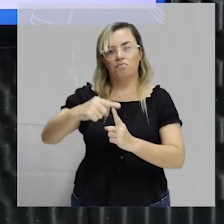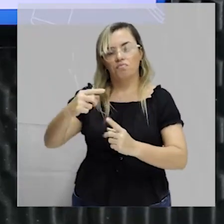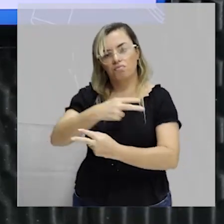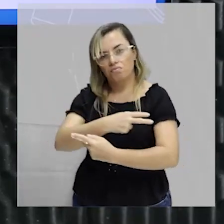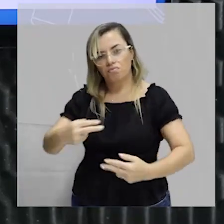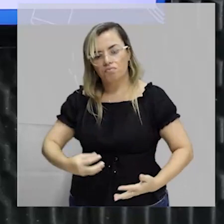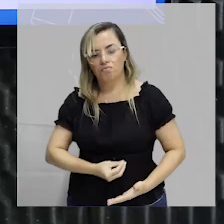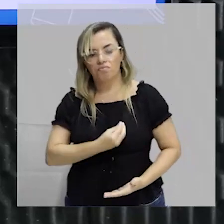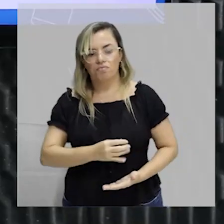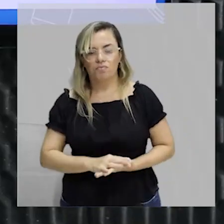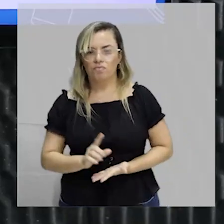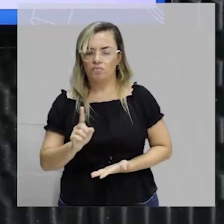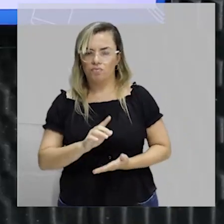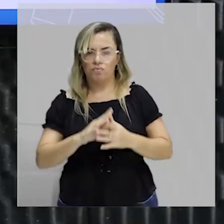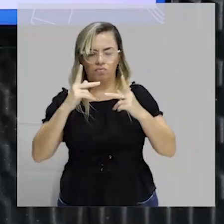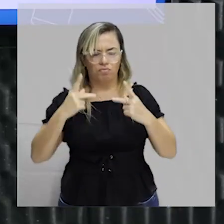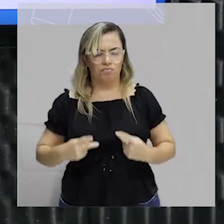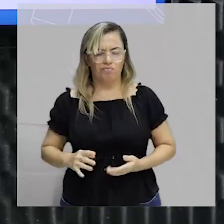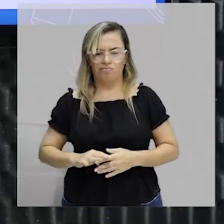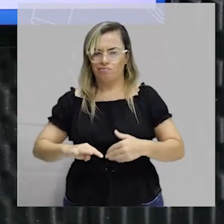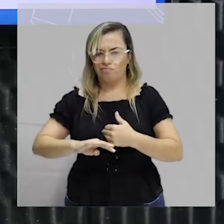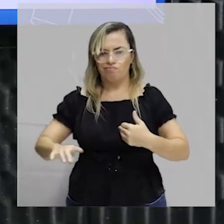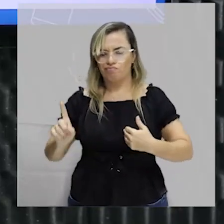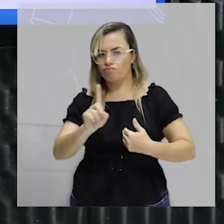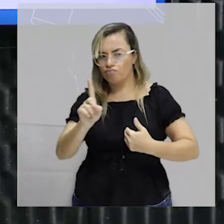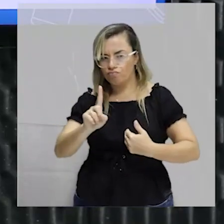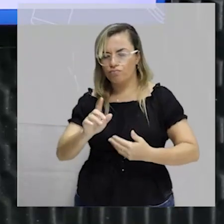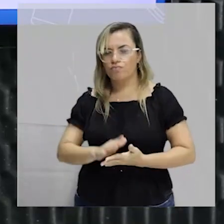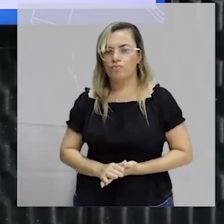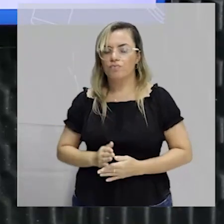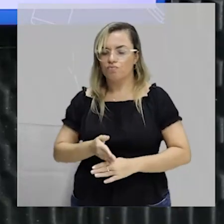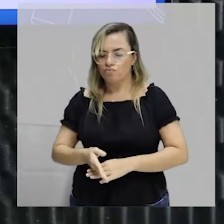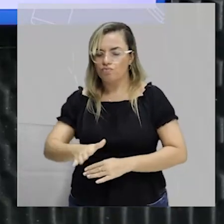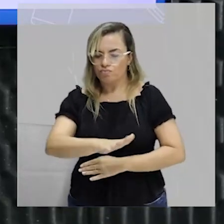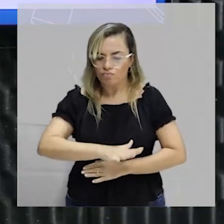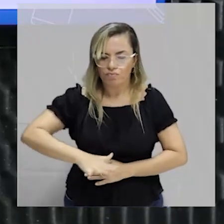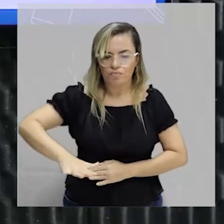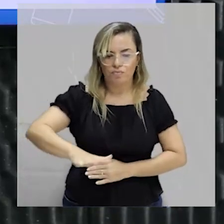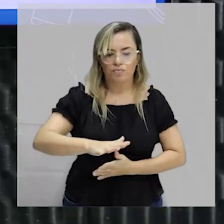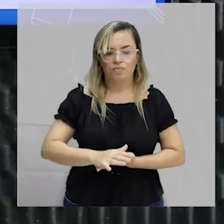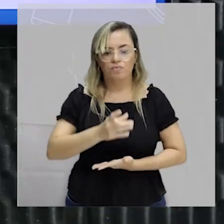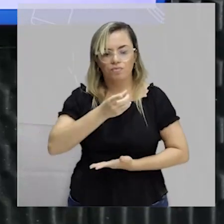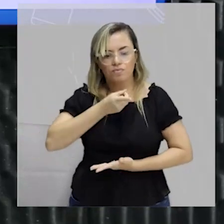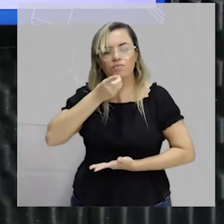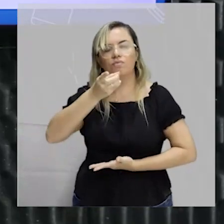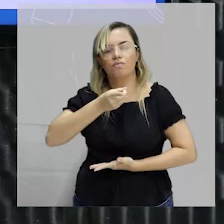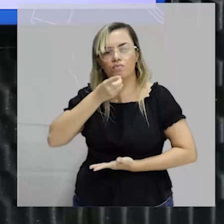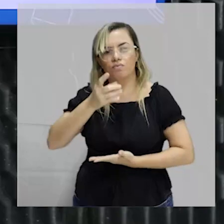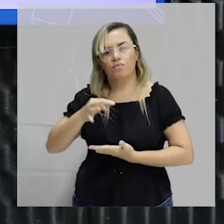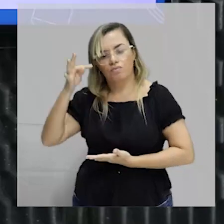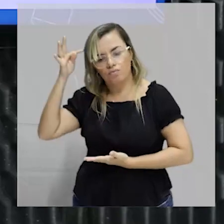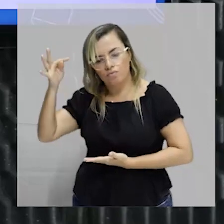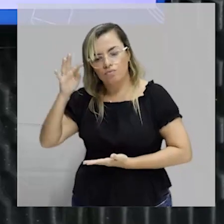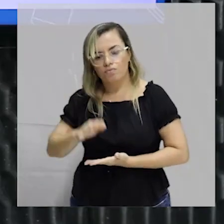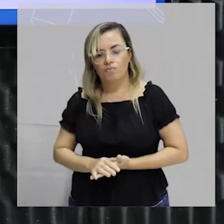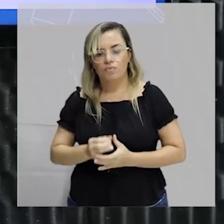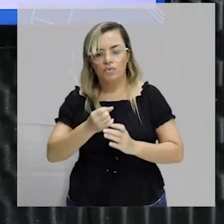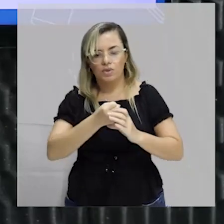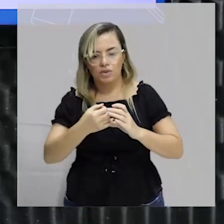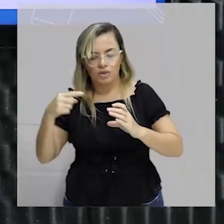humanos eles não estão livres, os postulados de Charles Darwin eles se aplicam sim à espécie humana,